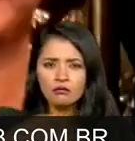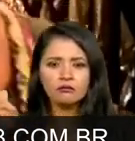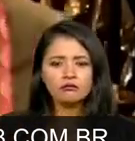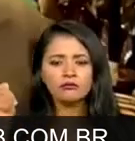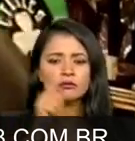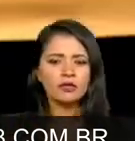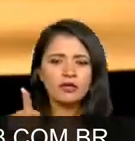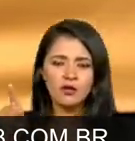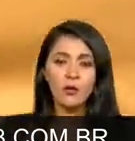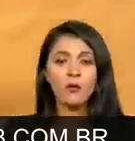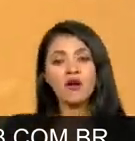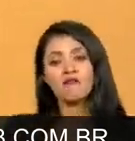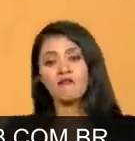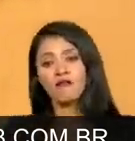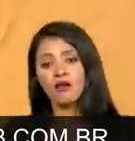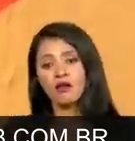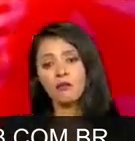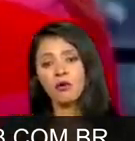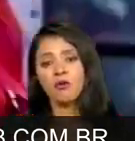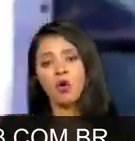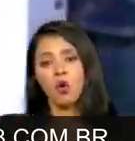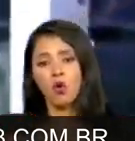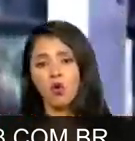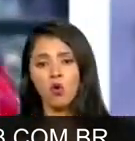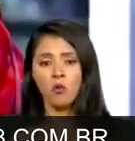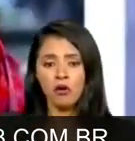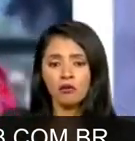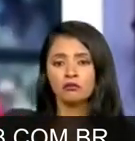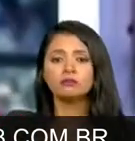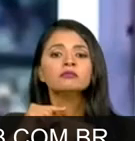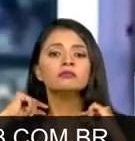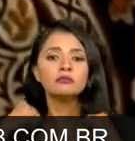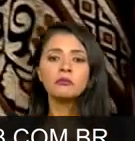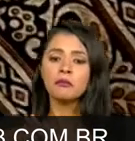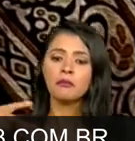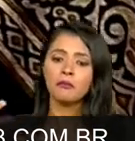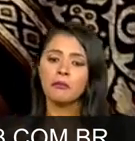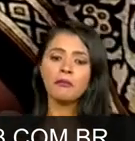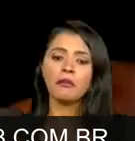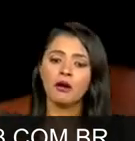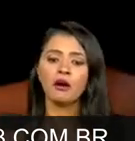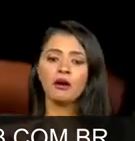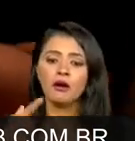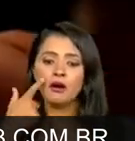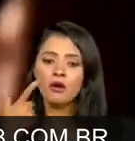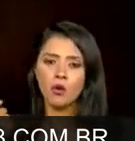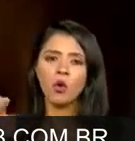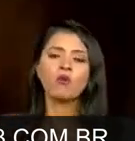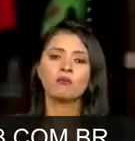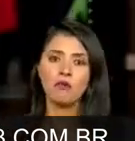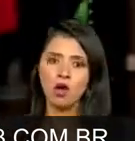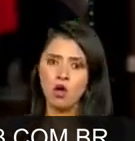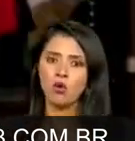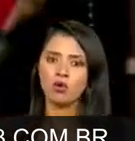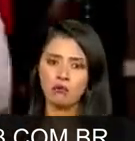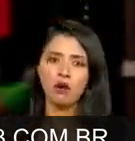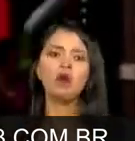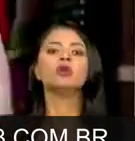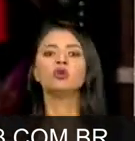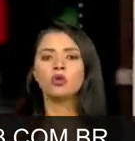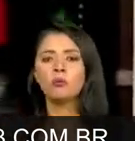uma feira de roupas e acessórios para o segmento plus size, com tamanhos maiores, e que